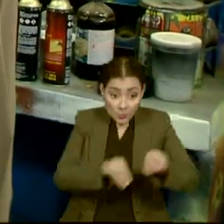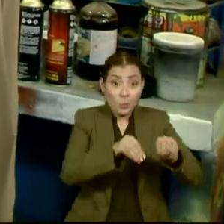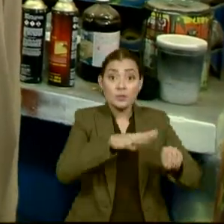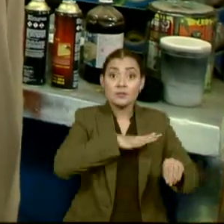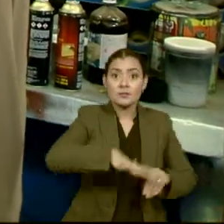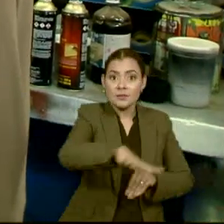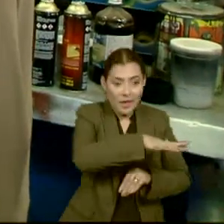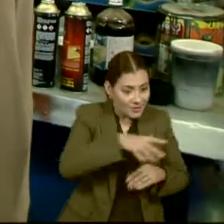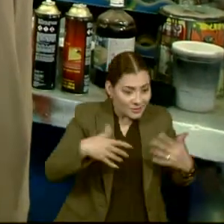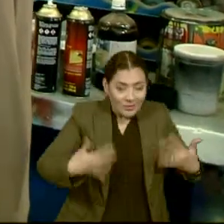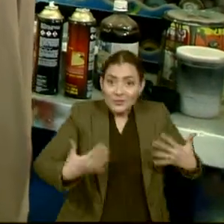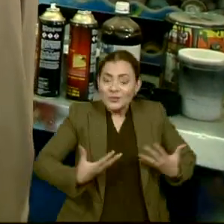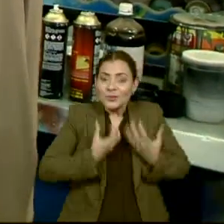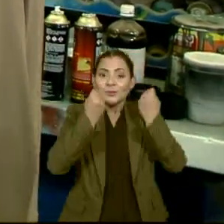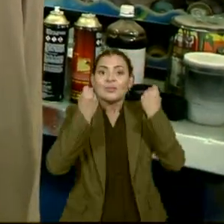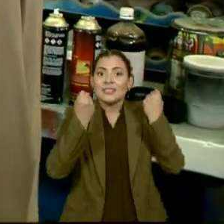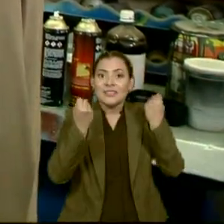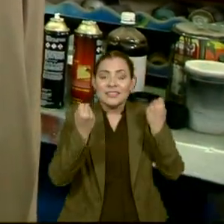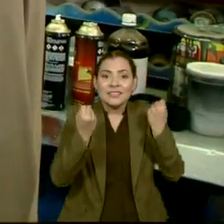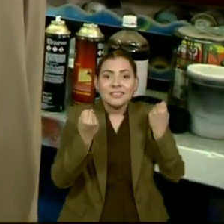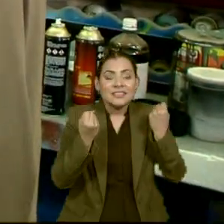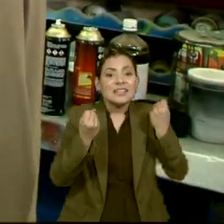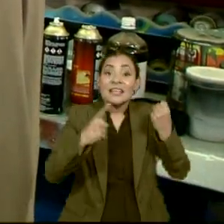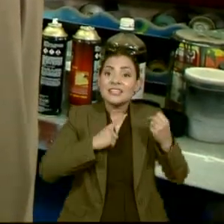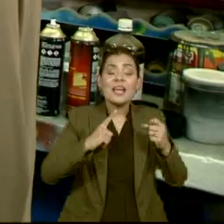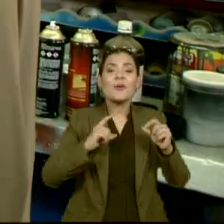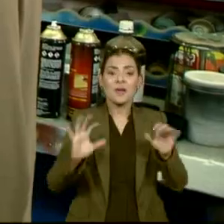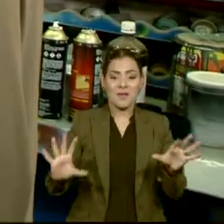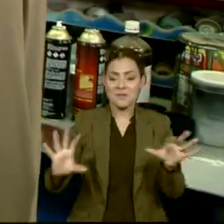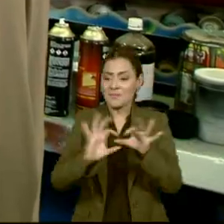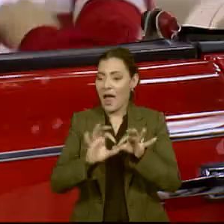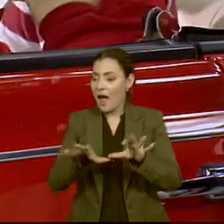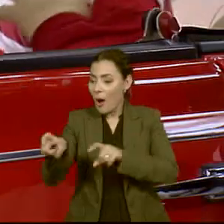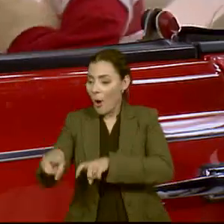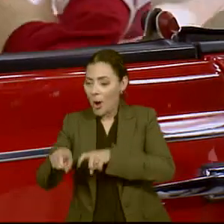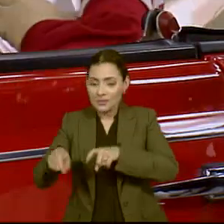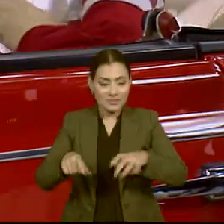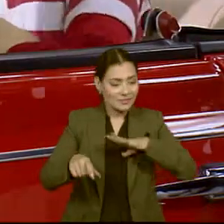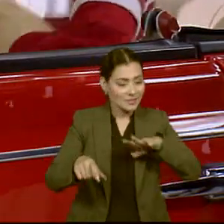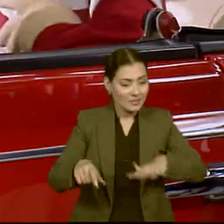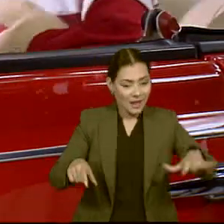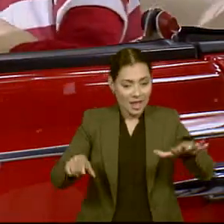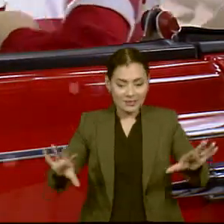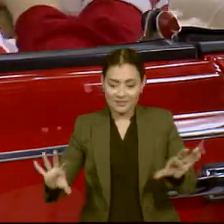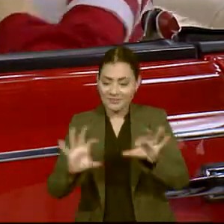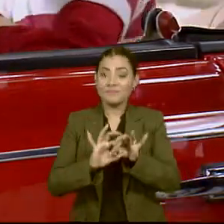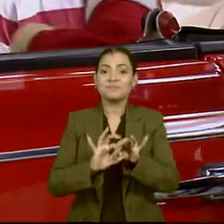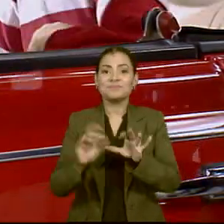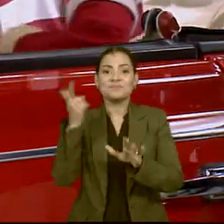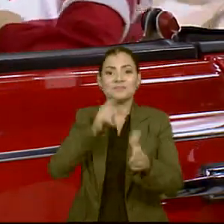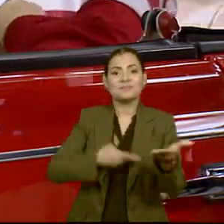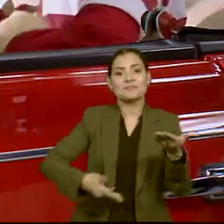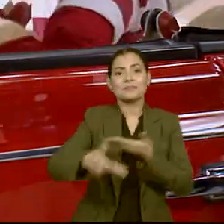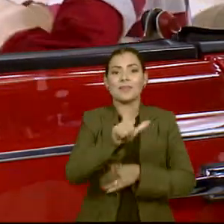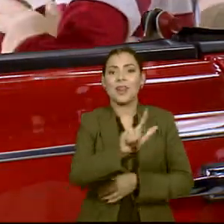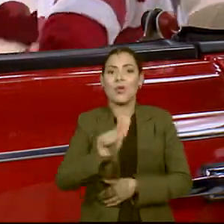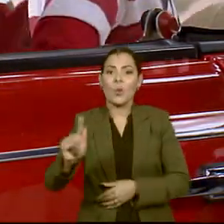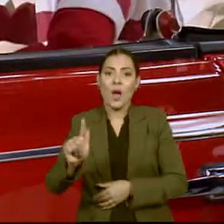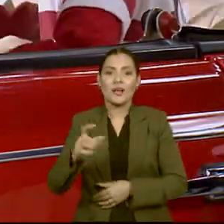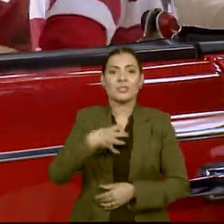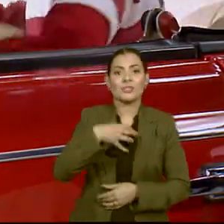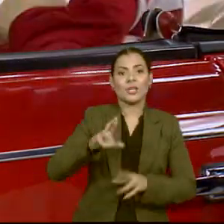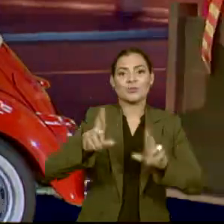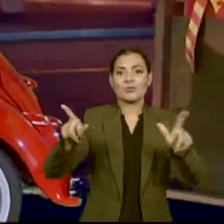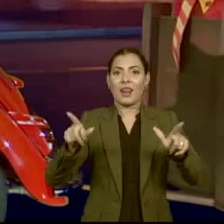vem pra cidade, então, assim, você faz essa ligação entre esses dois polos, né? Então, assim, eles começam a ter outra linguagem,